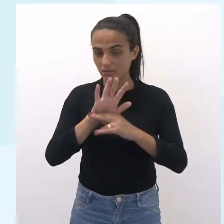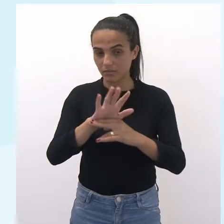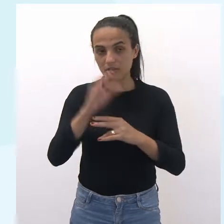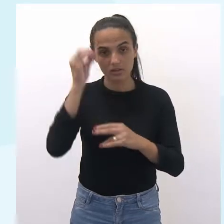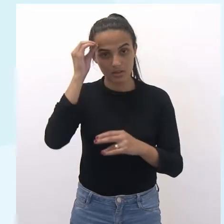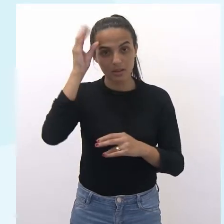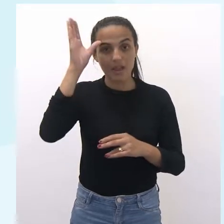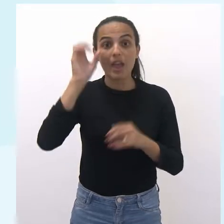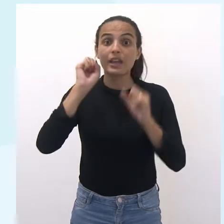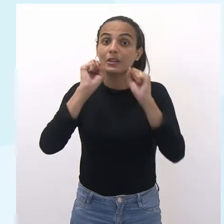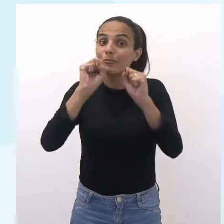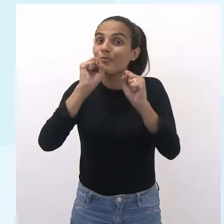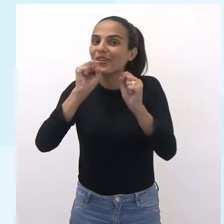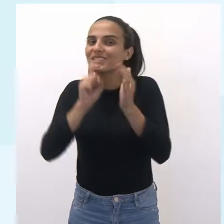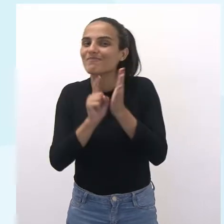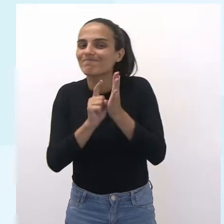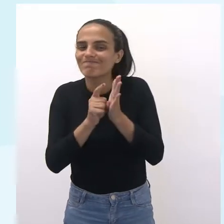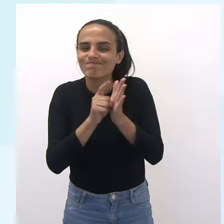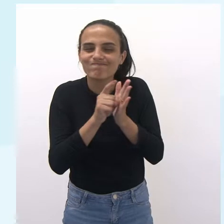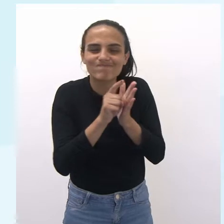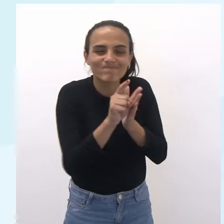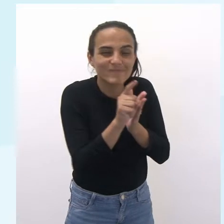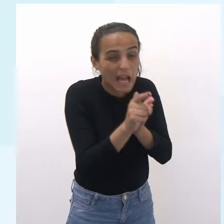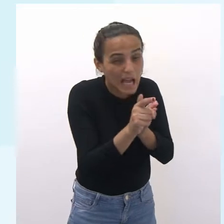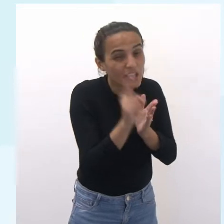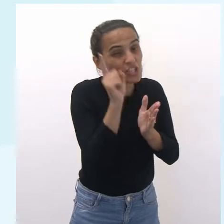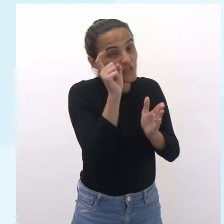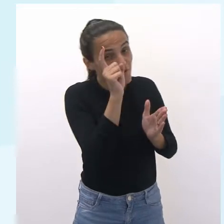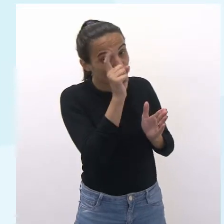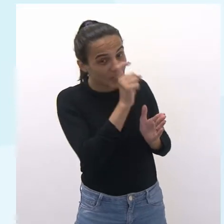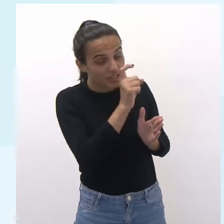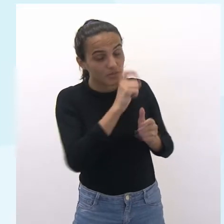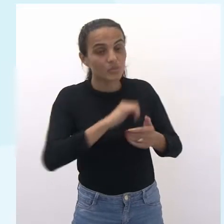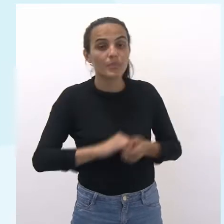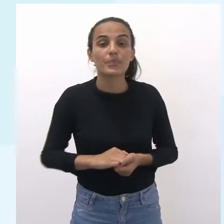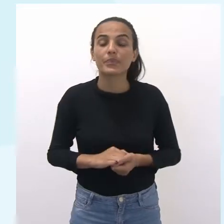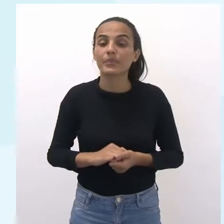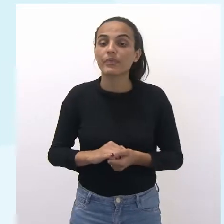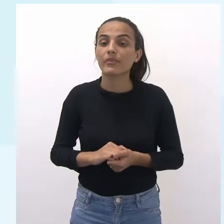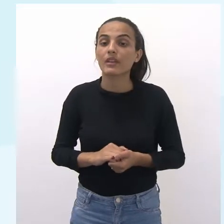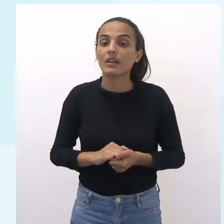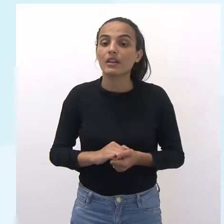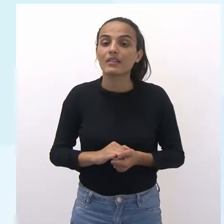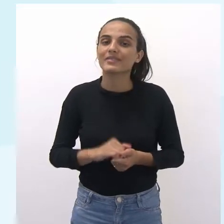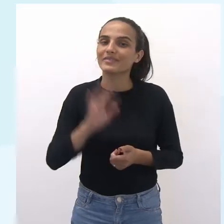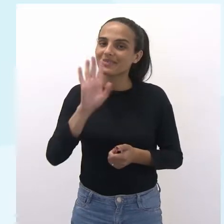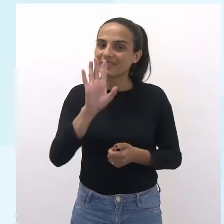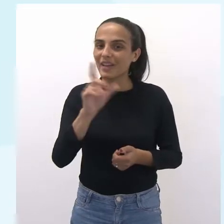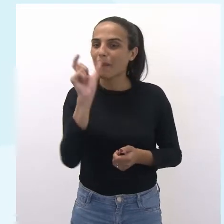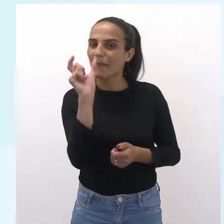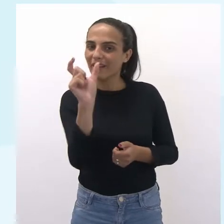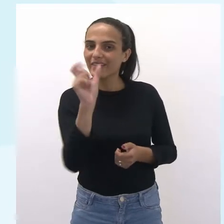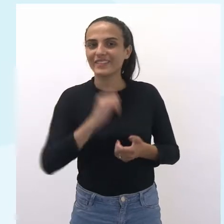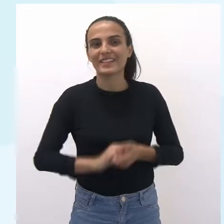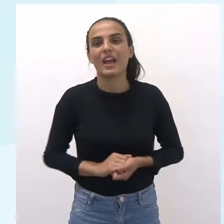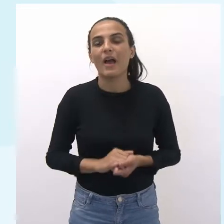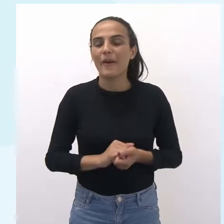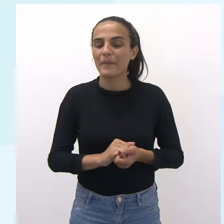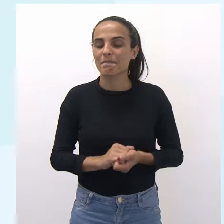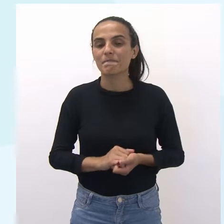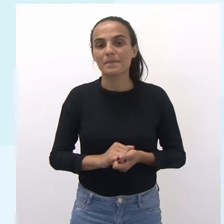mais aprofundados. Então, não fique, de novo a palavra que eu não consigo dizer, delimitando. Né?